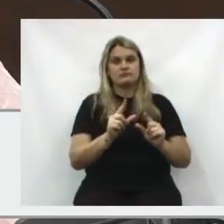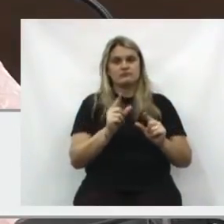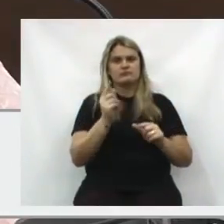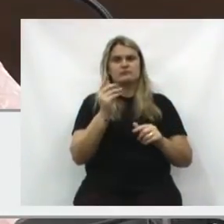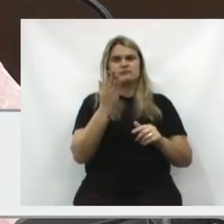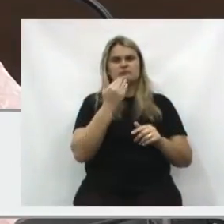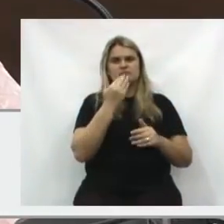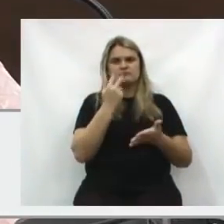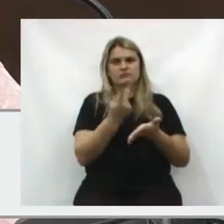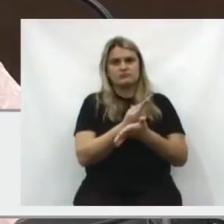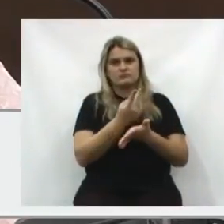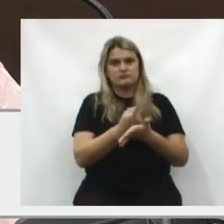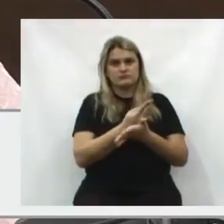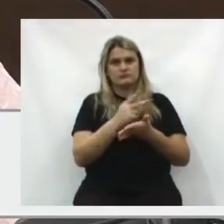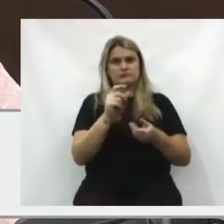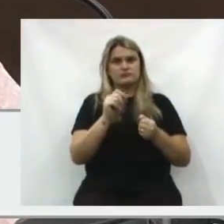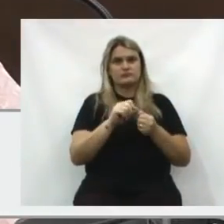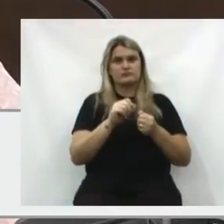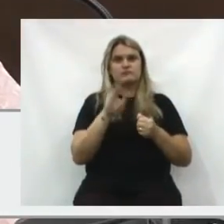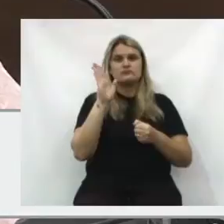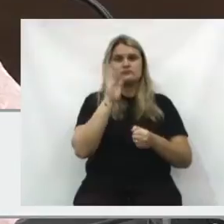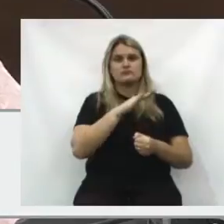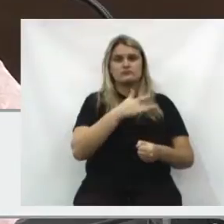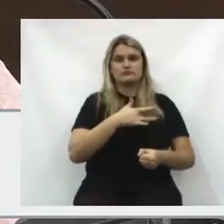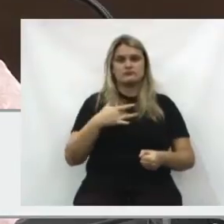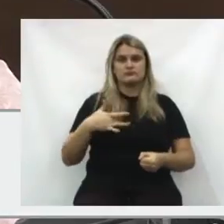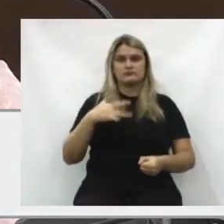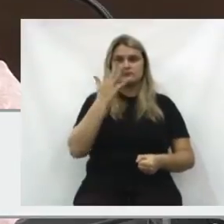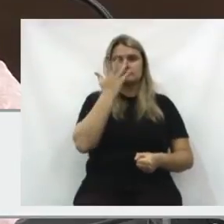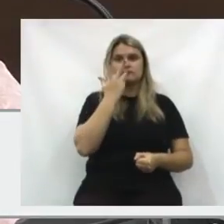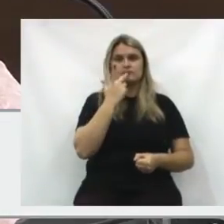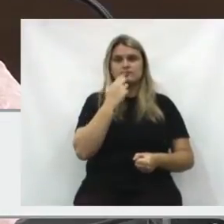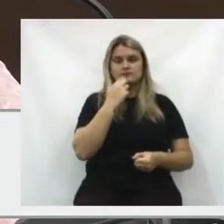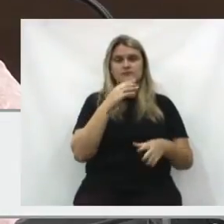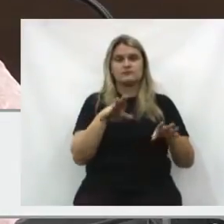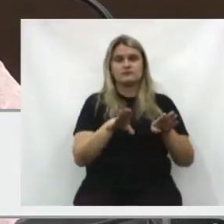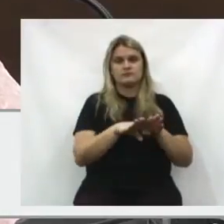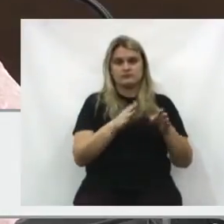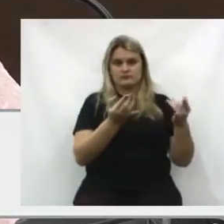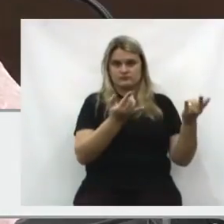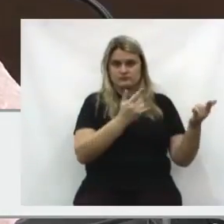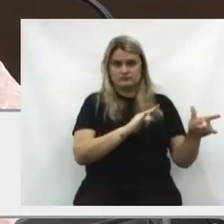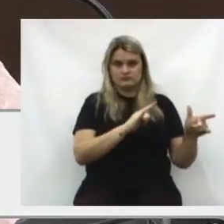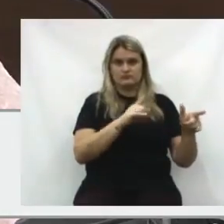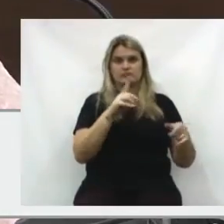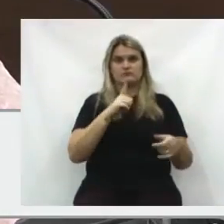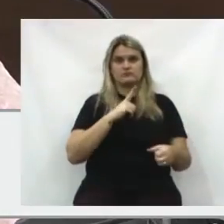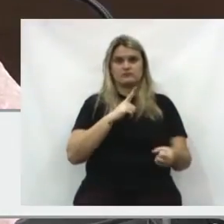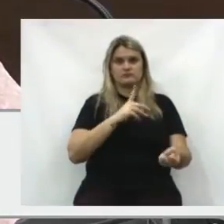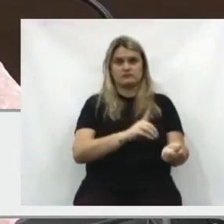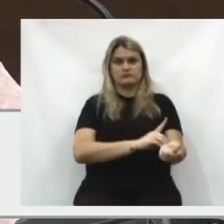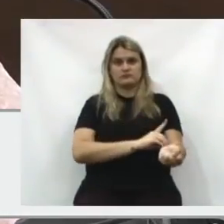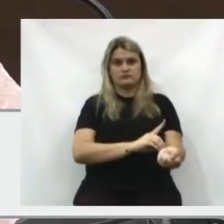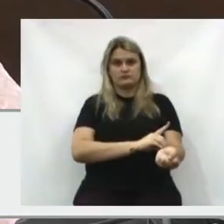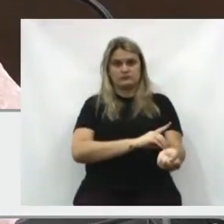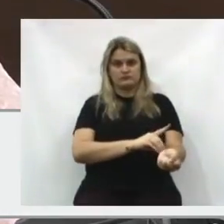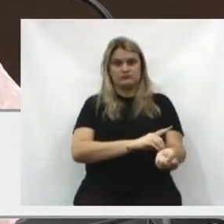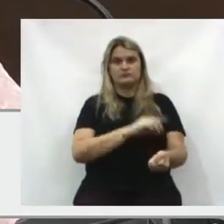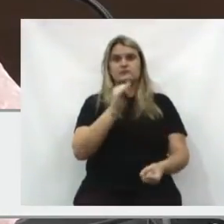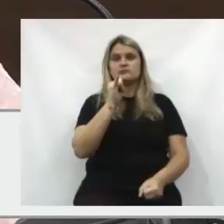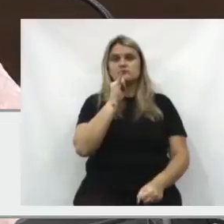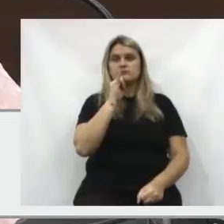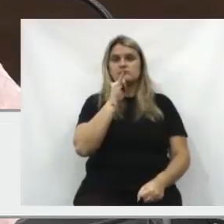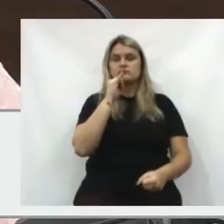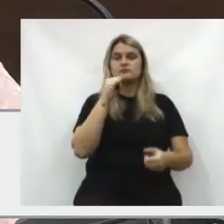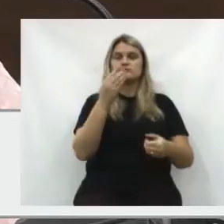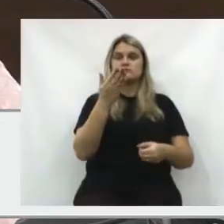capazes de abolir práticas tradicionais prejudiciais à saúde das crianças e adolescentes portadores